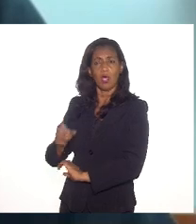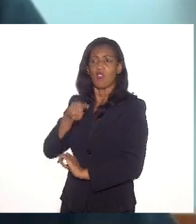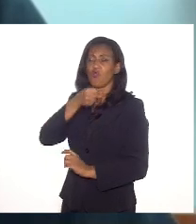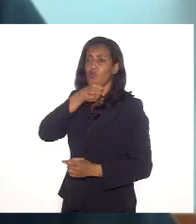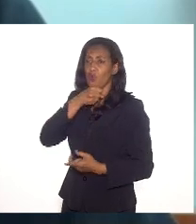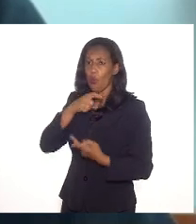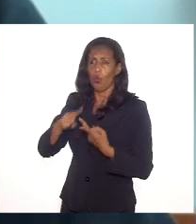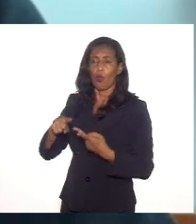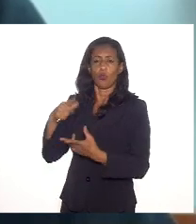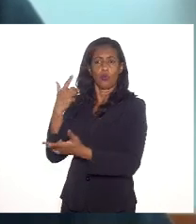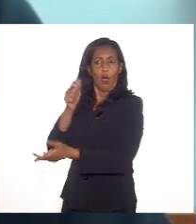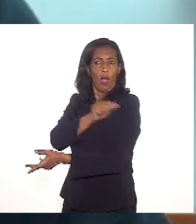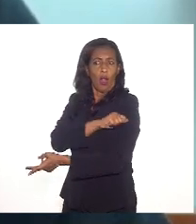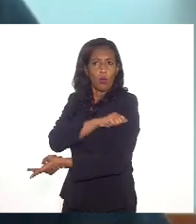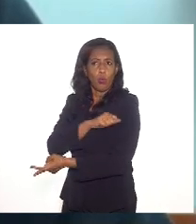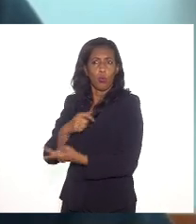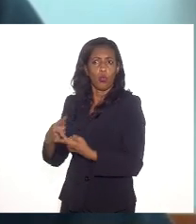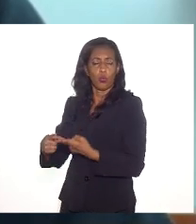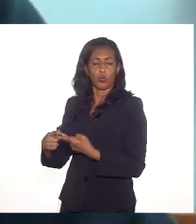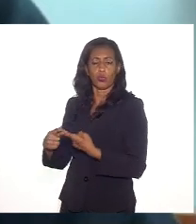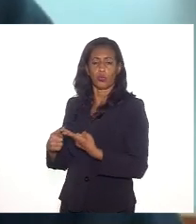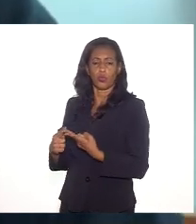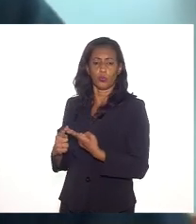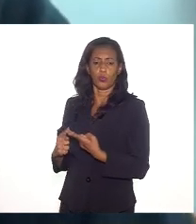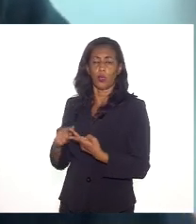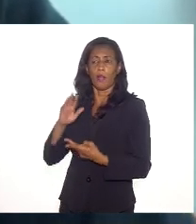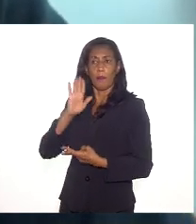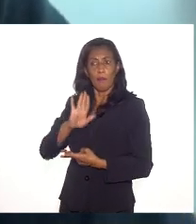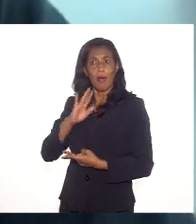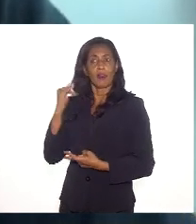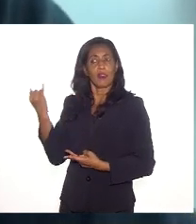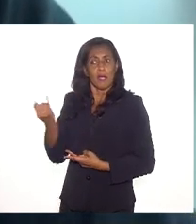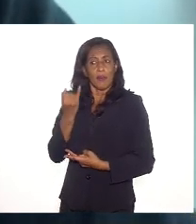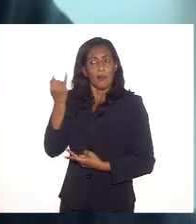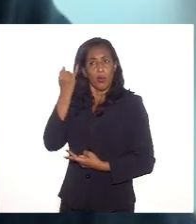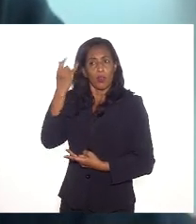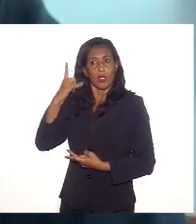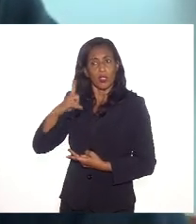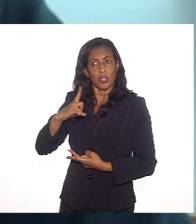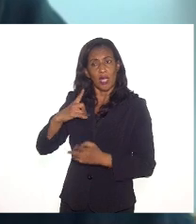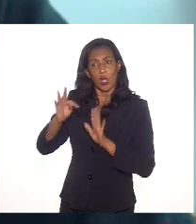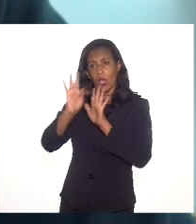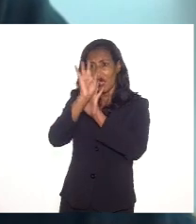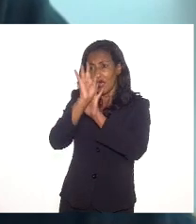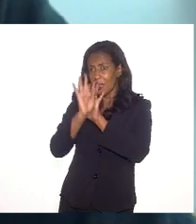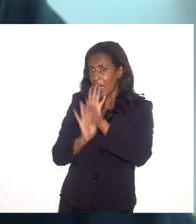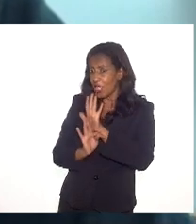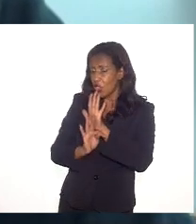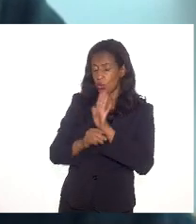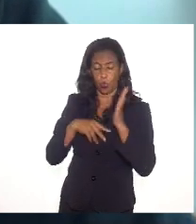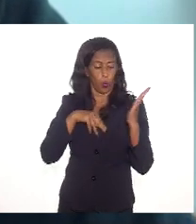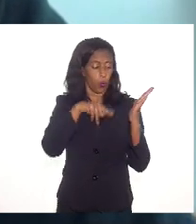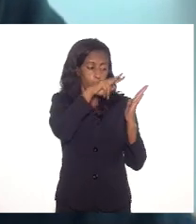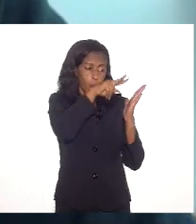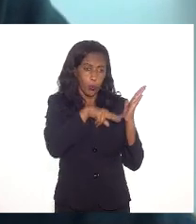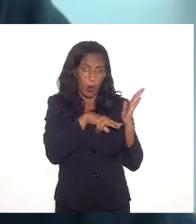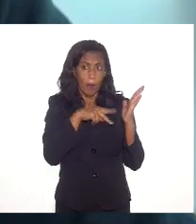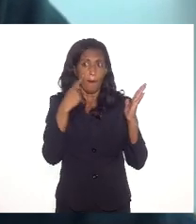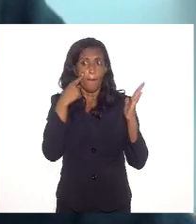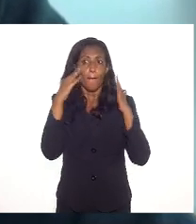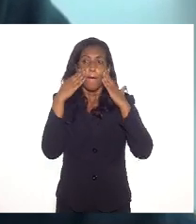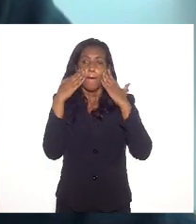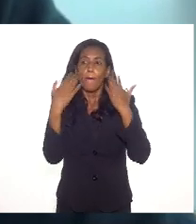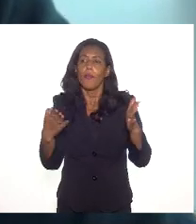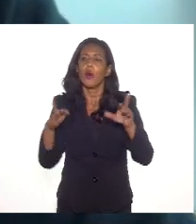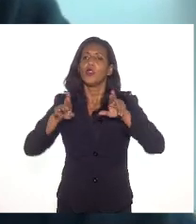idosos, estudantes da rede pública e tal. Mas é importante que tenha algo no texto que faça justamente essa diferenciação